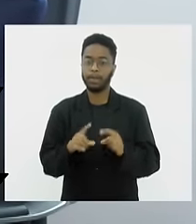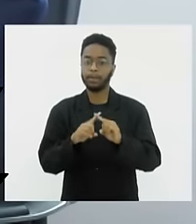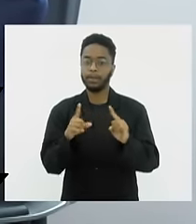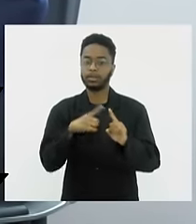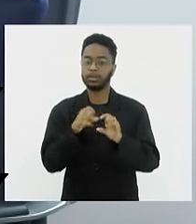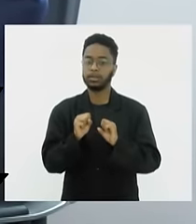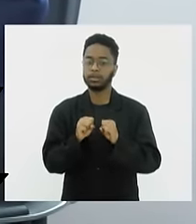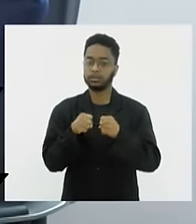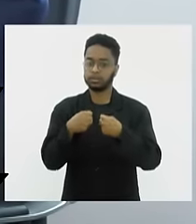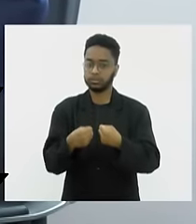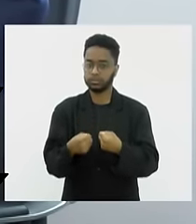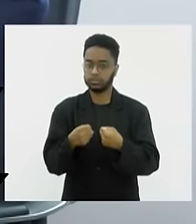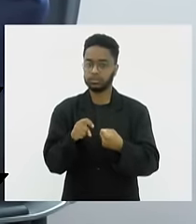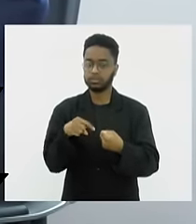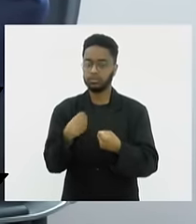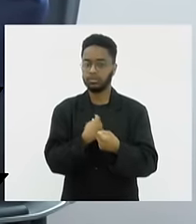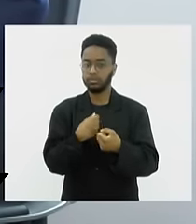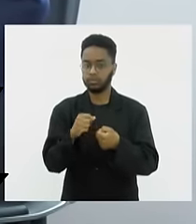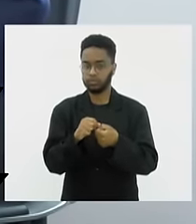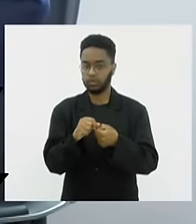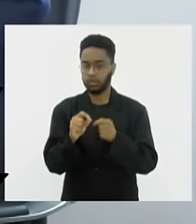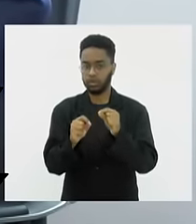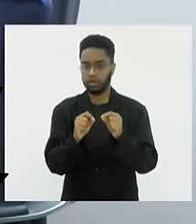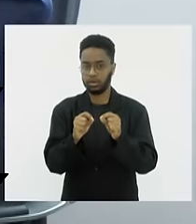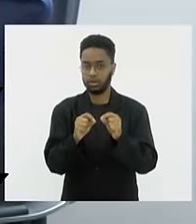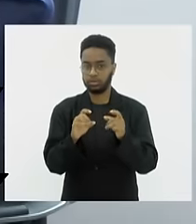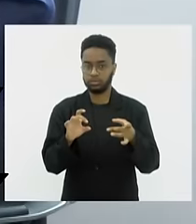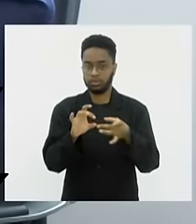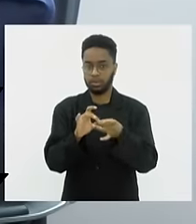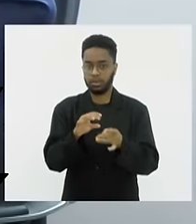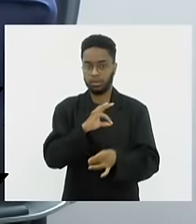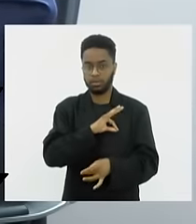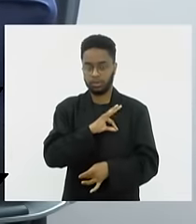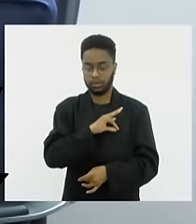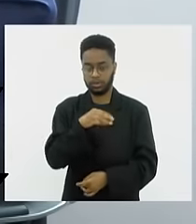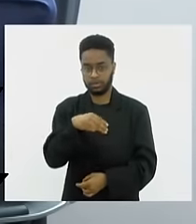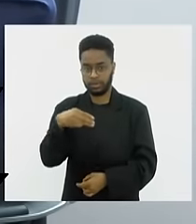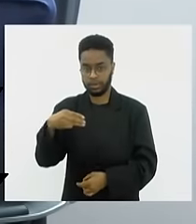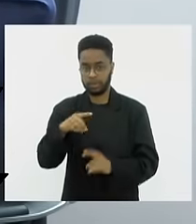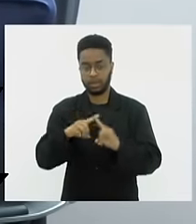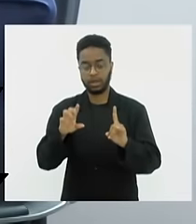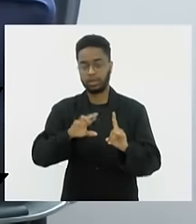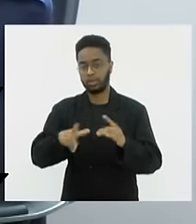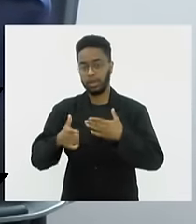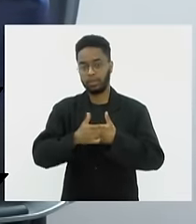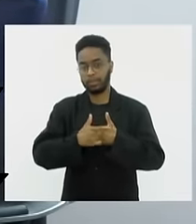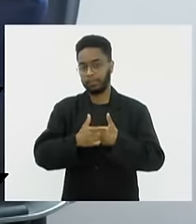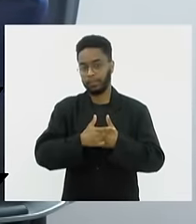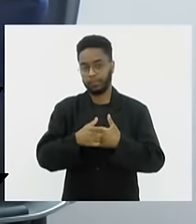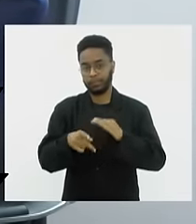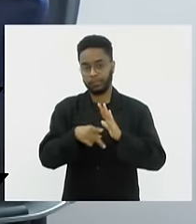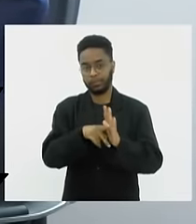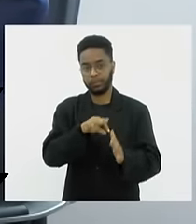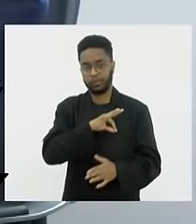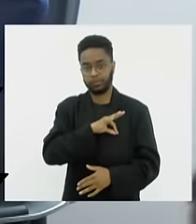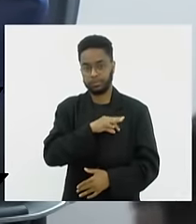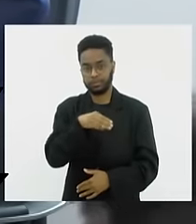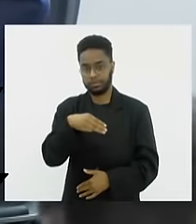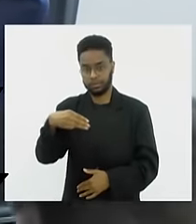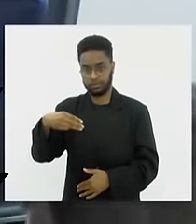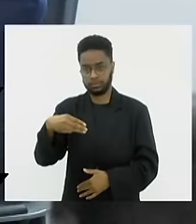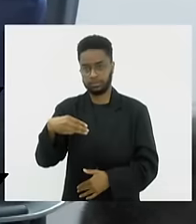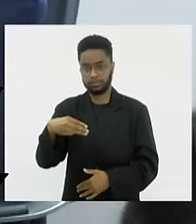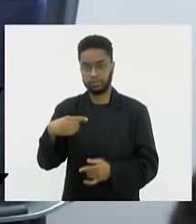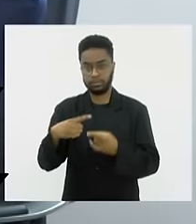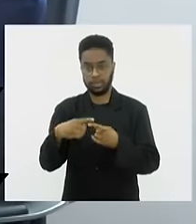defesa que nós fazemos da Polícia Militar, definitivamente não é papel do policial militar, que é um